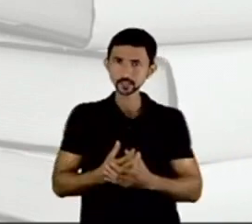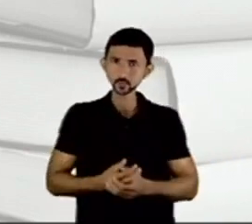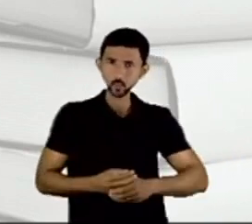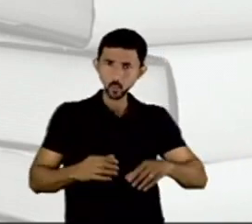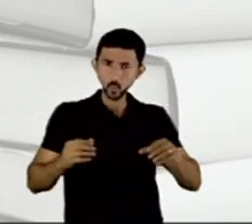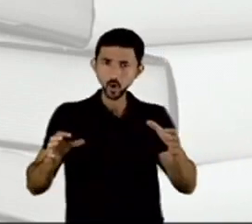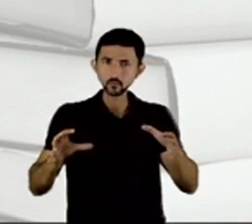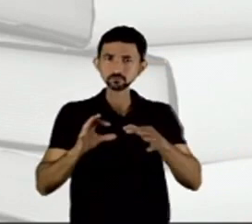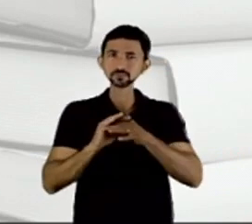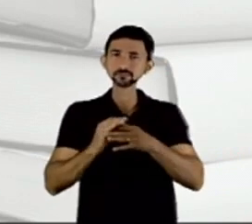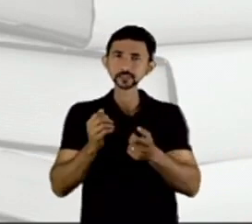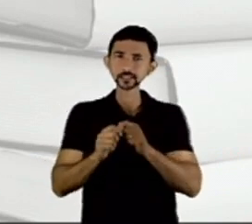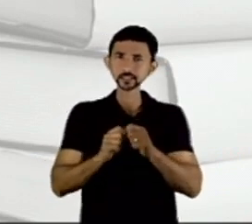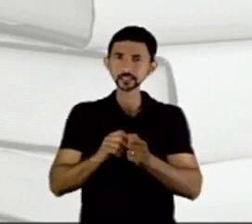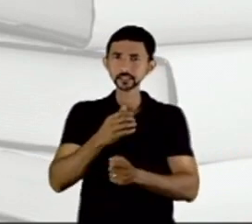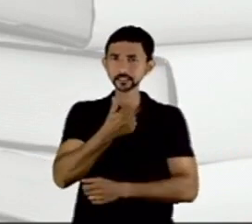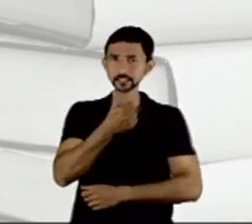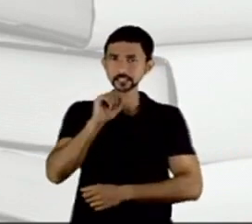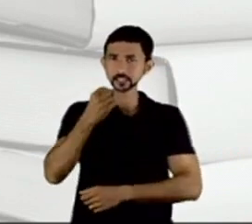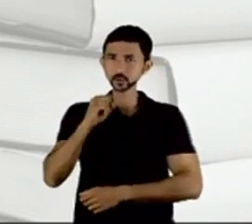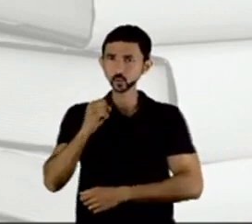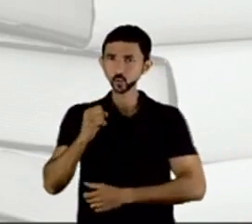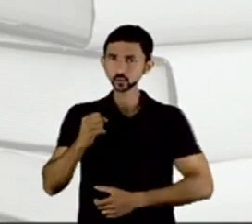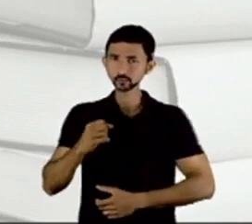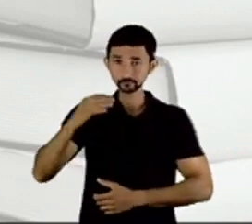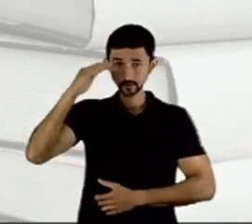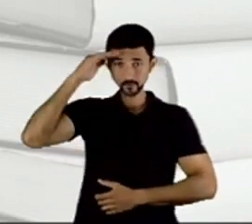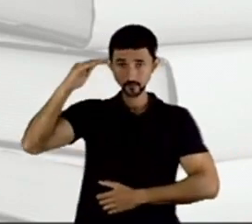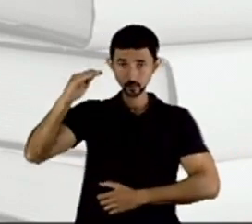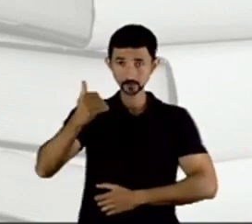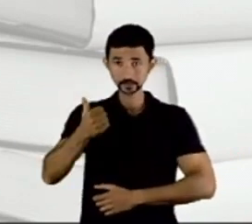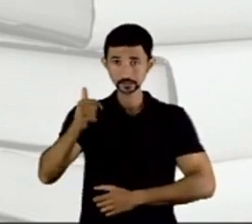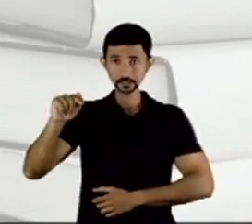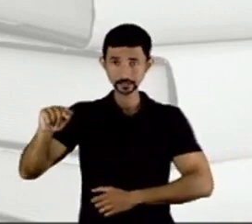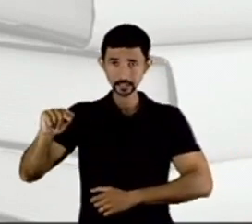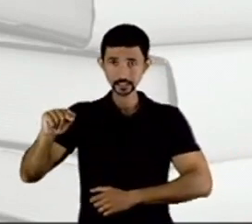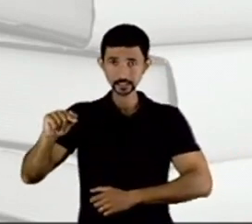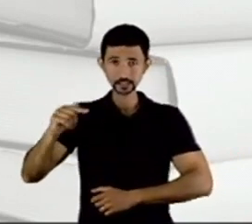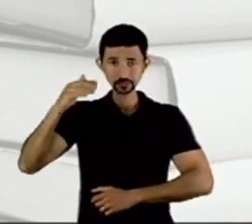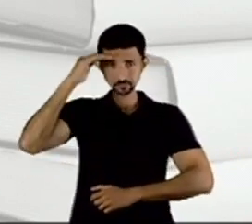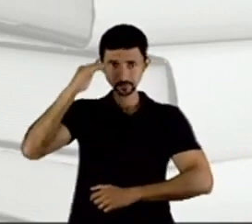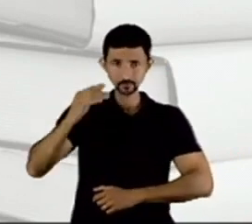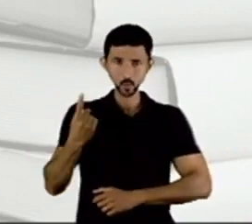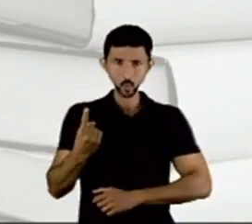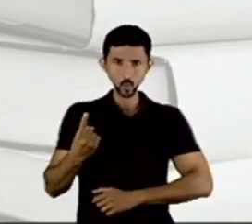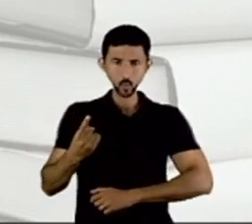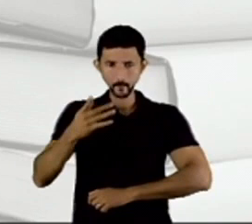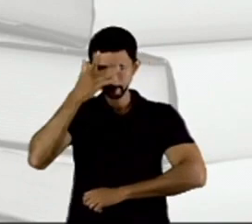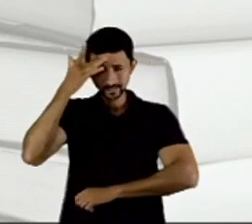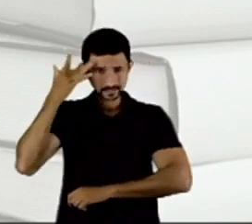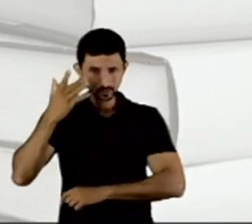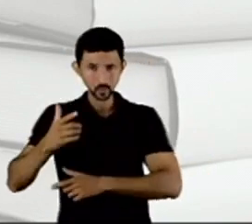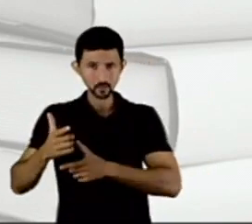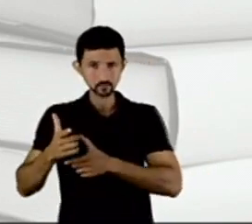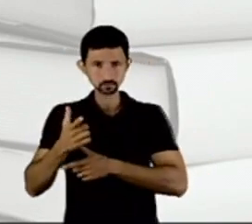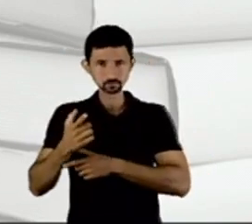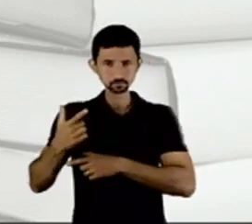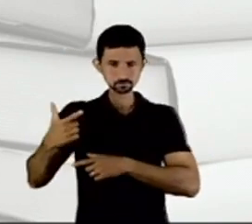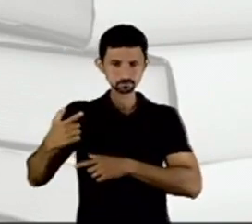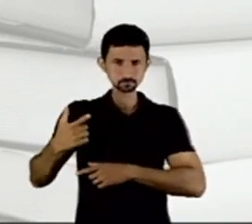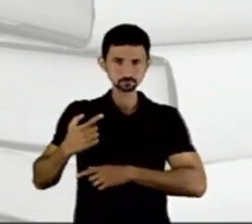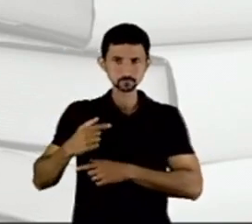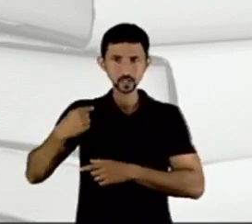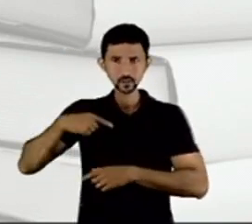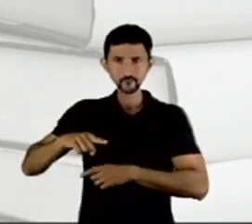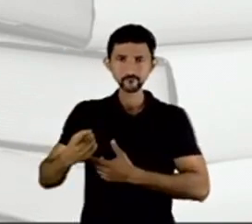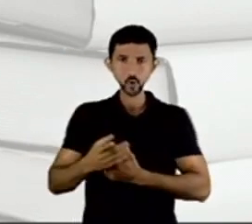Forte, onde 17 tenentes e um civil armados saíram do Forte de